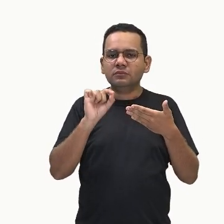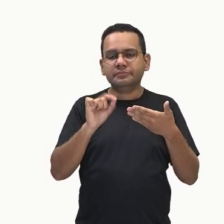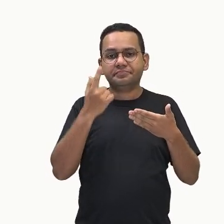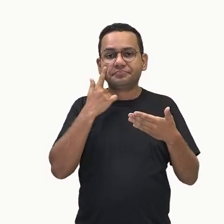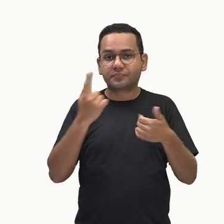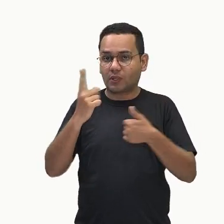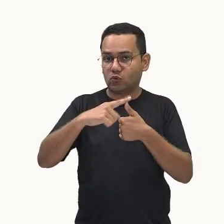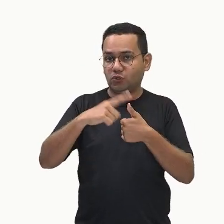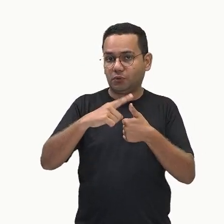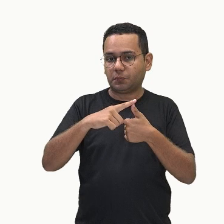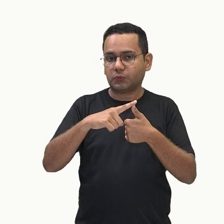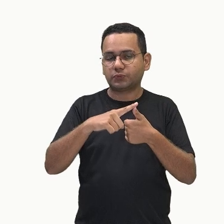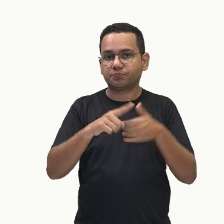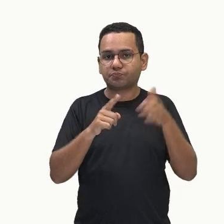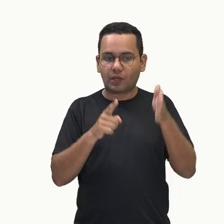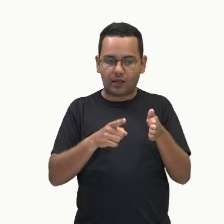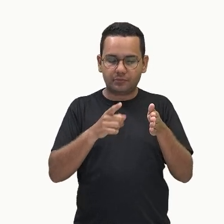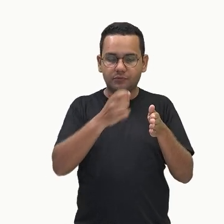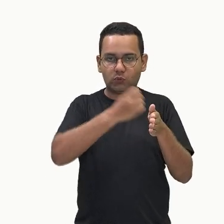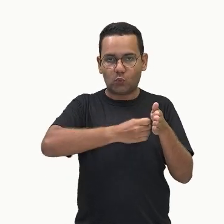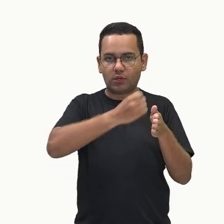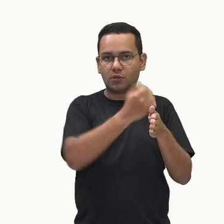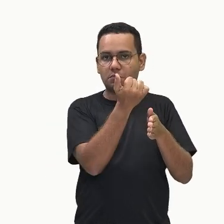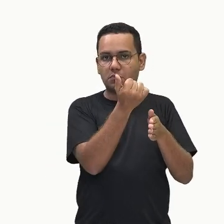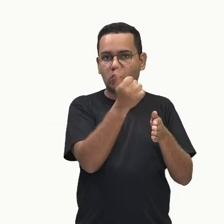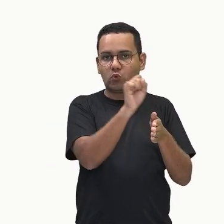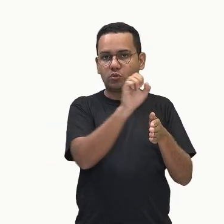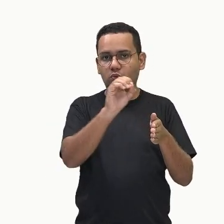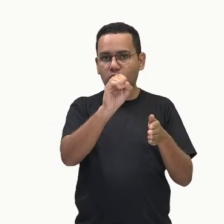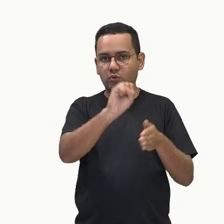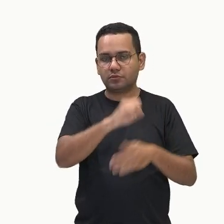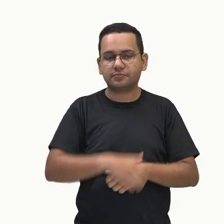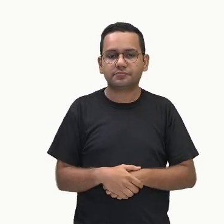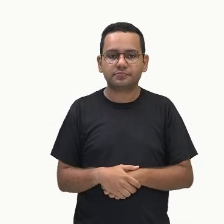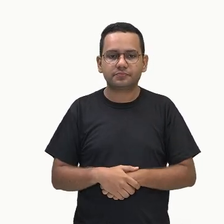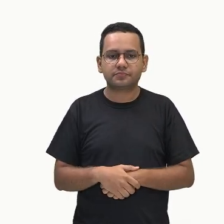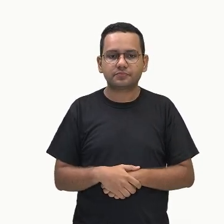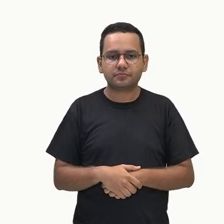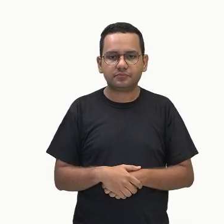em 1888. E aí, em